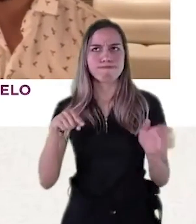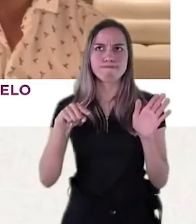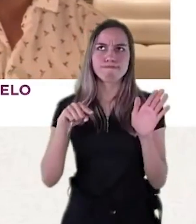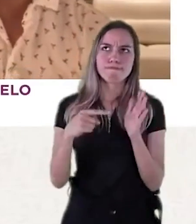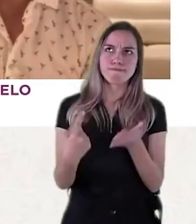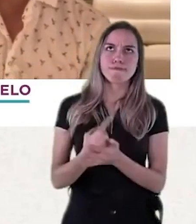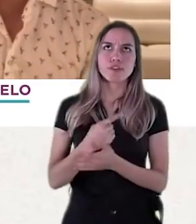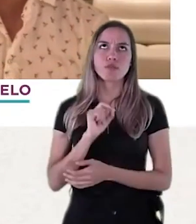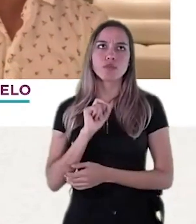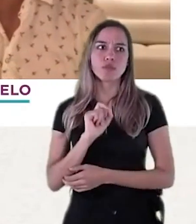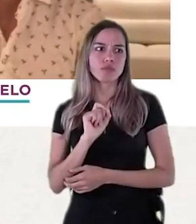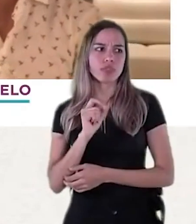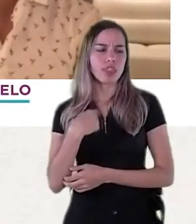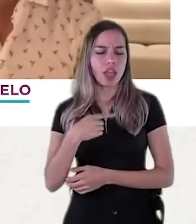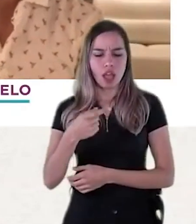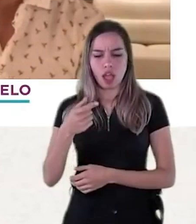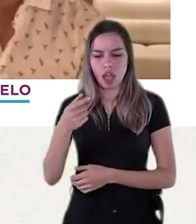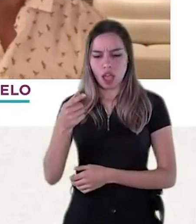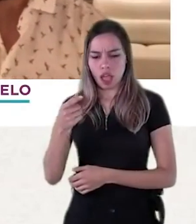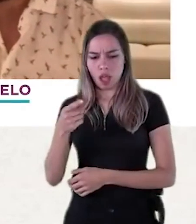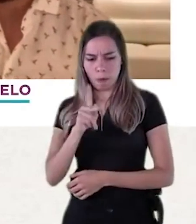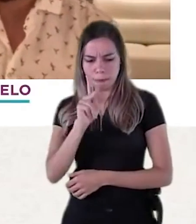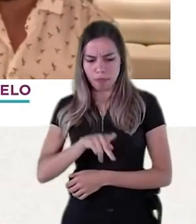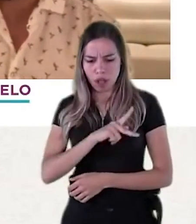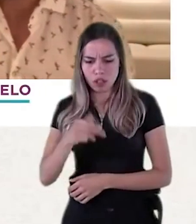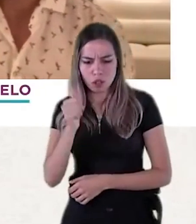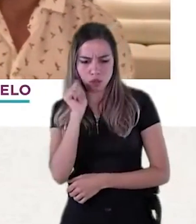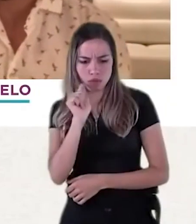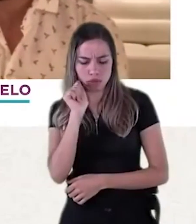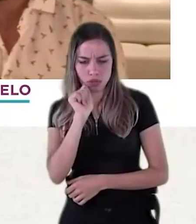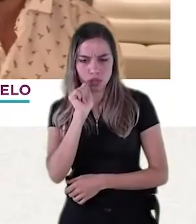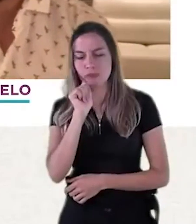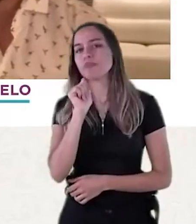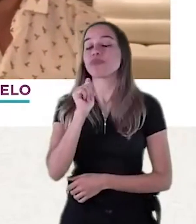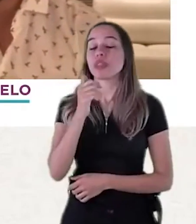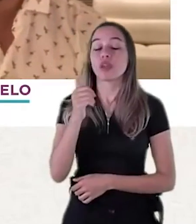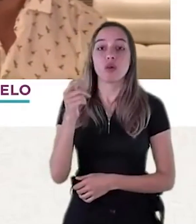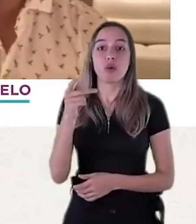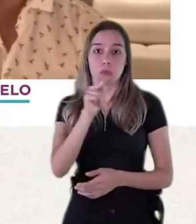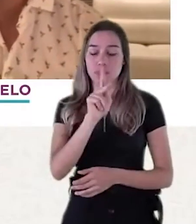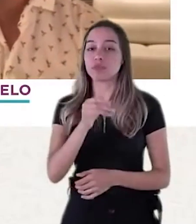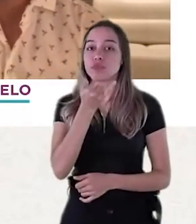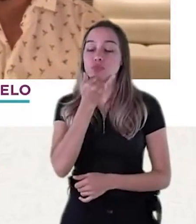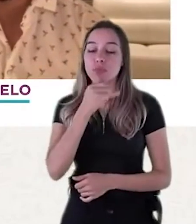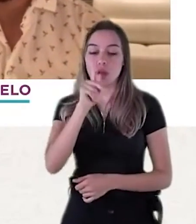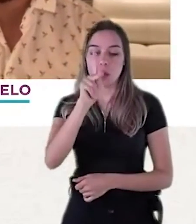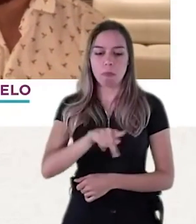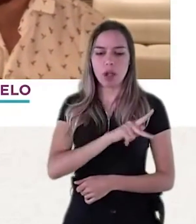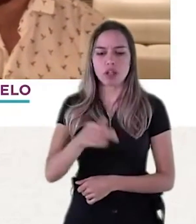livro imediatamente à luz das reflexões atuais? Como é que foi esse